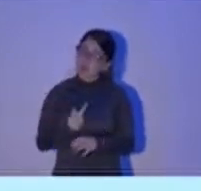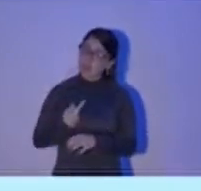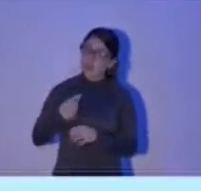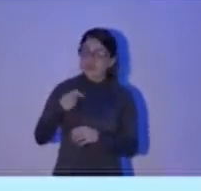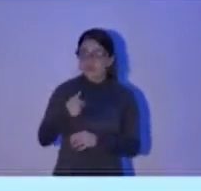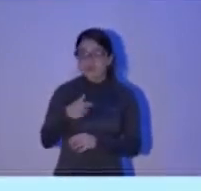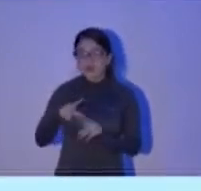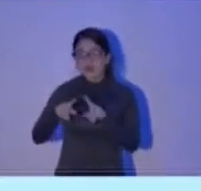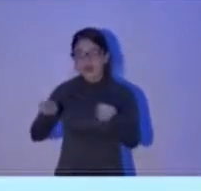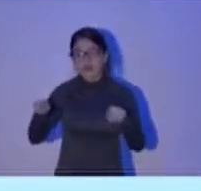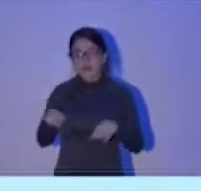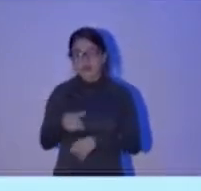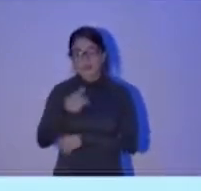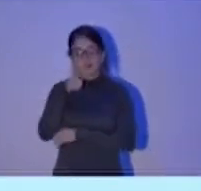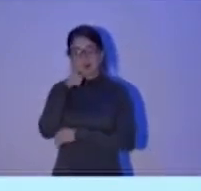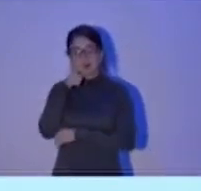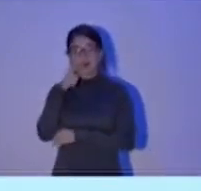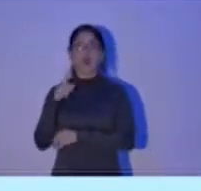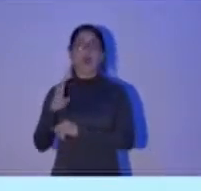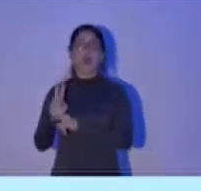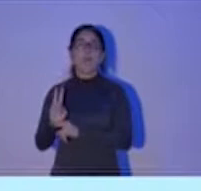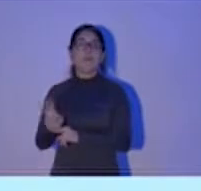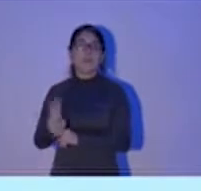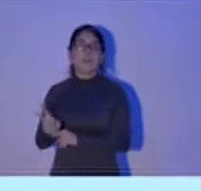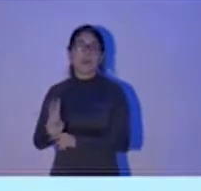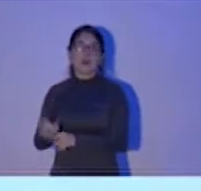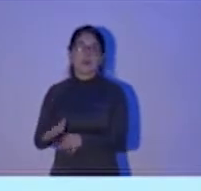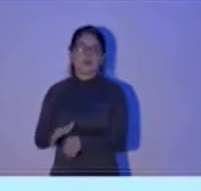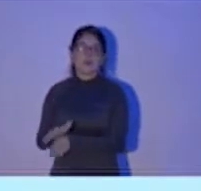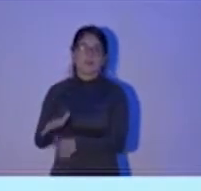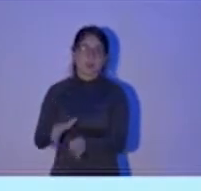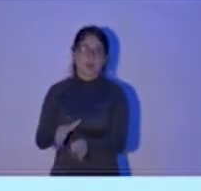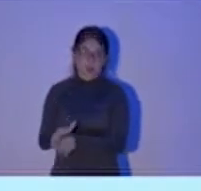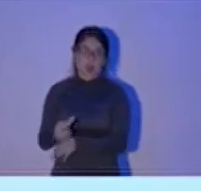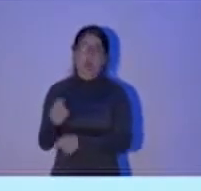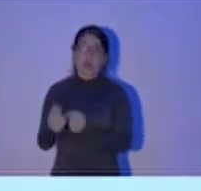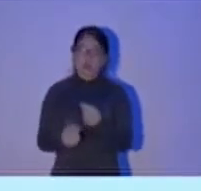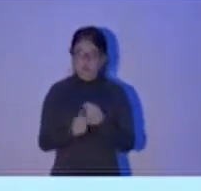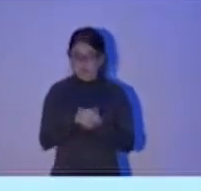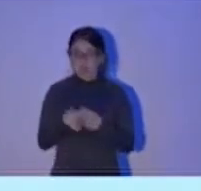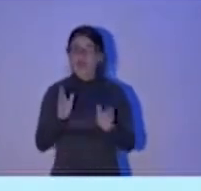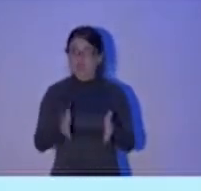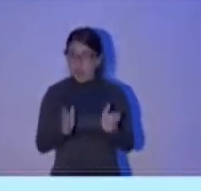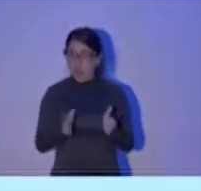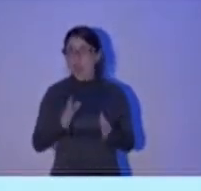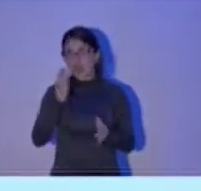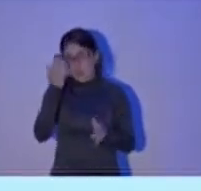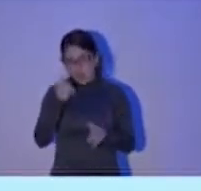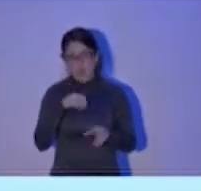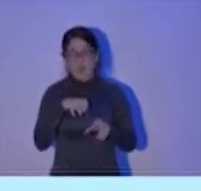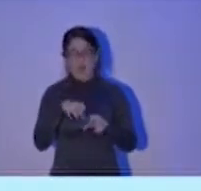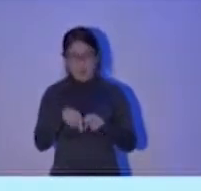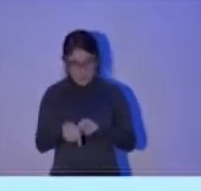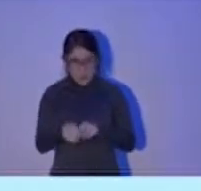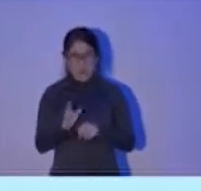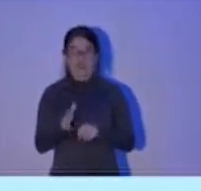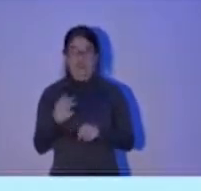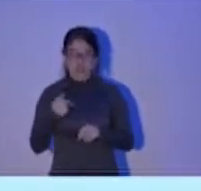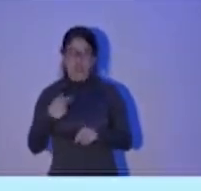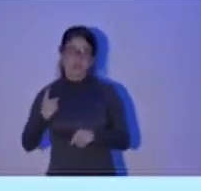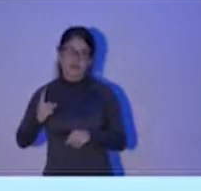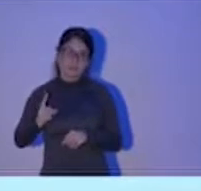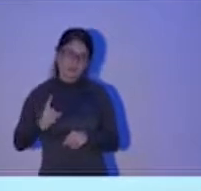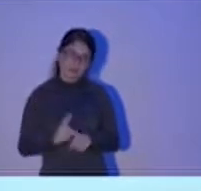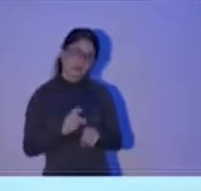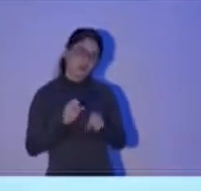possamos dar uma mentoria para esses professores que já estão formados e estão já dando aula, porque com a nova BNCC